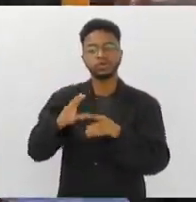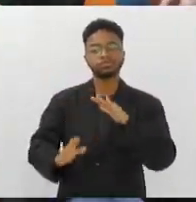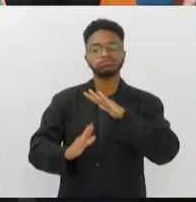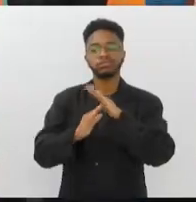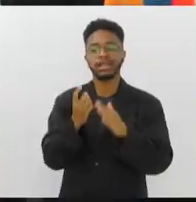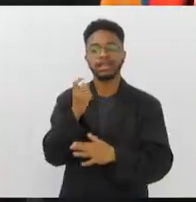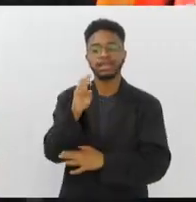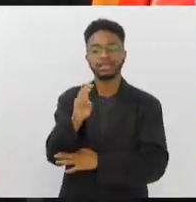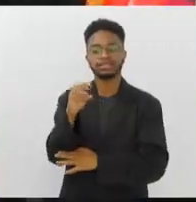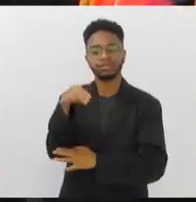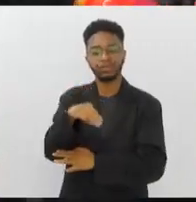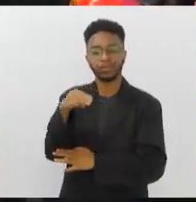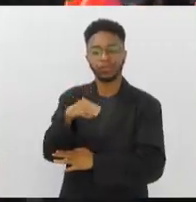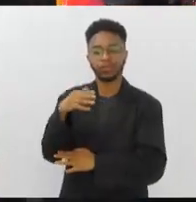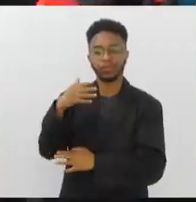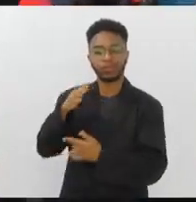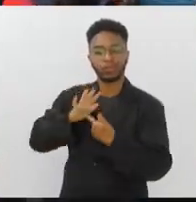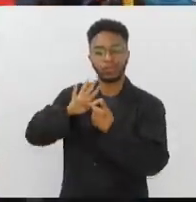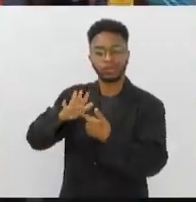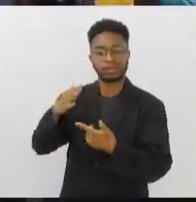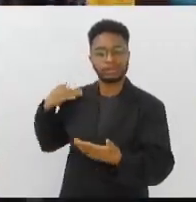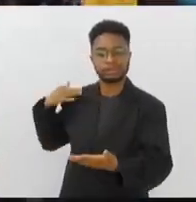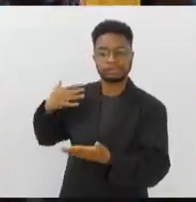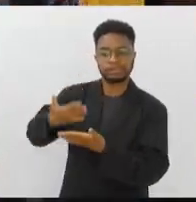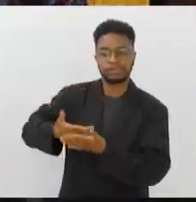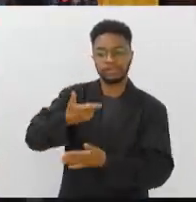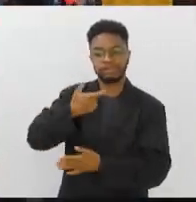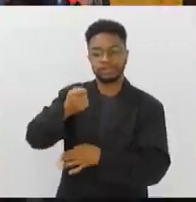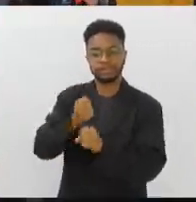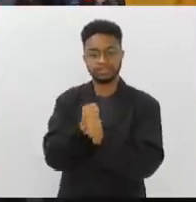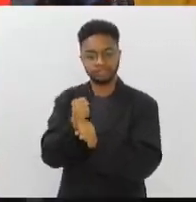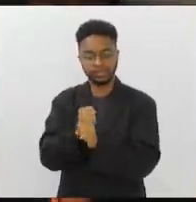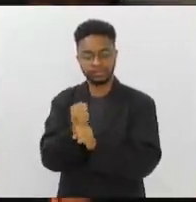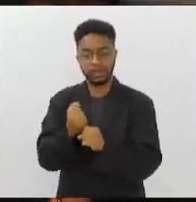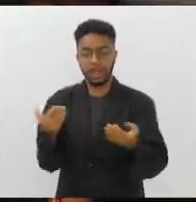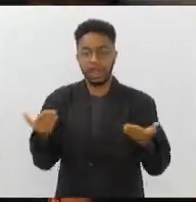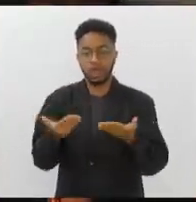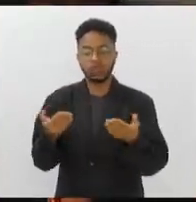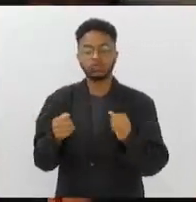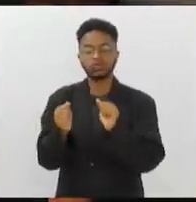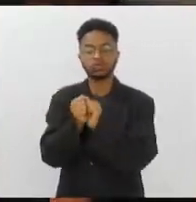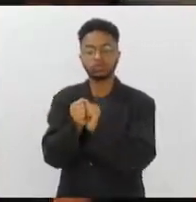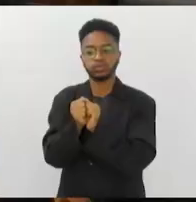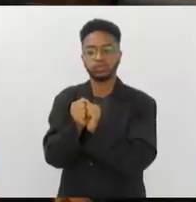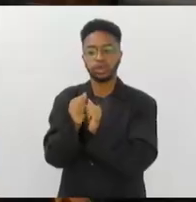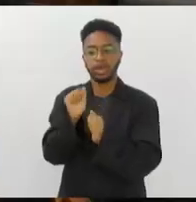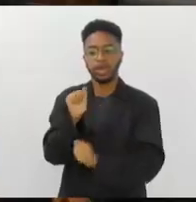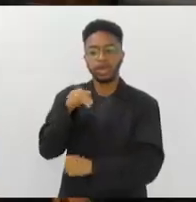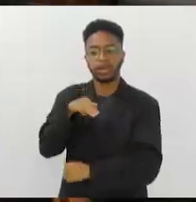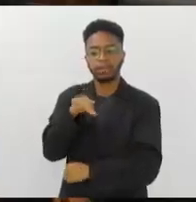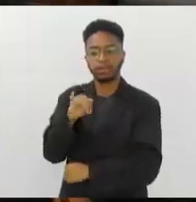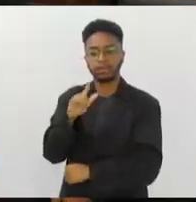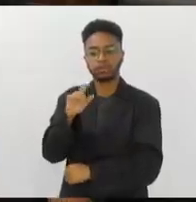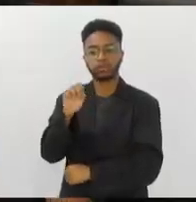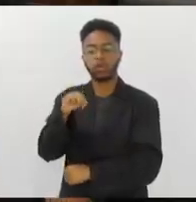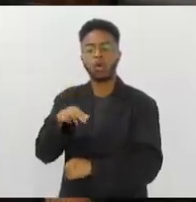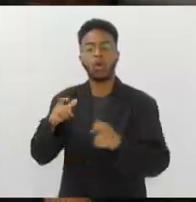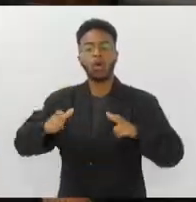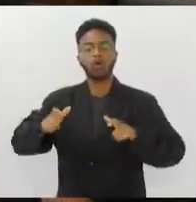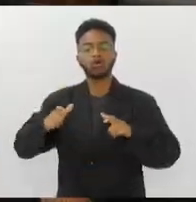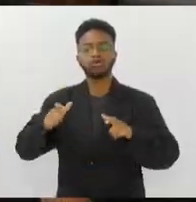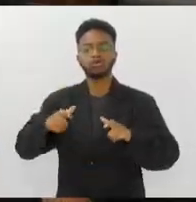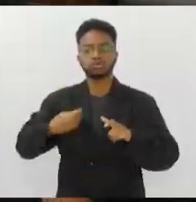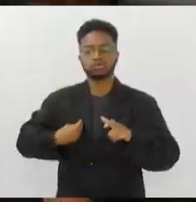minutos para fazer o nosso repertório de 20 anos. Então vamos lá agora com Hamilton de Jesus. Cadê o Hamilton? Tô